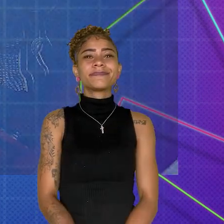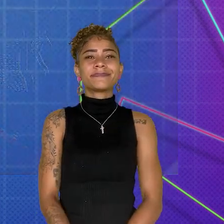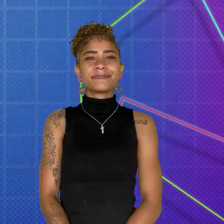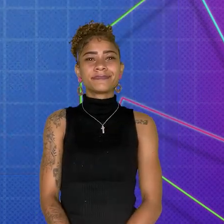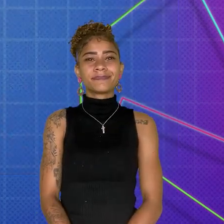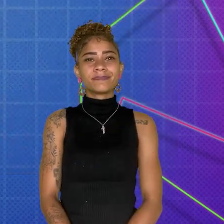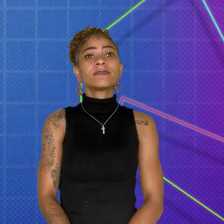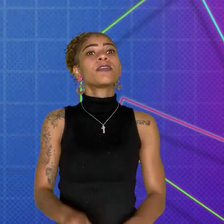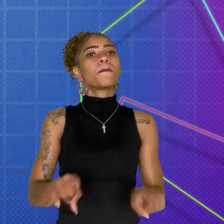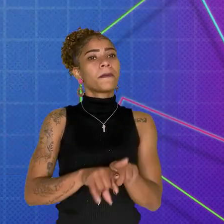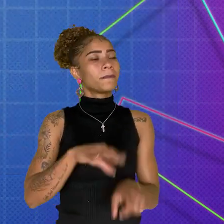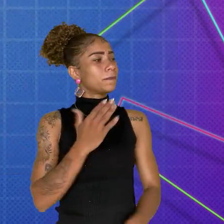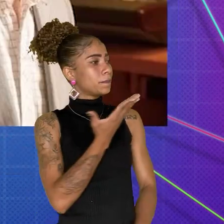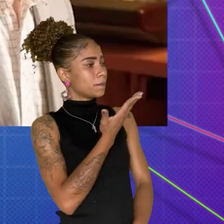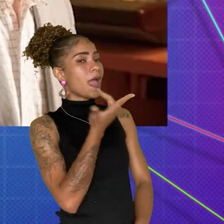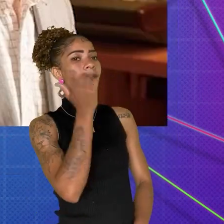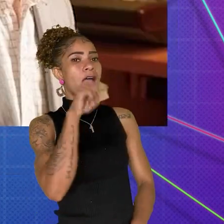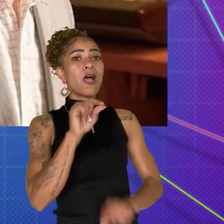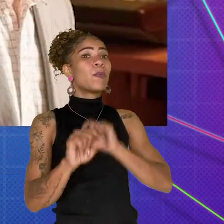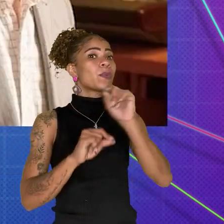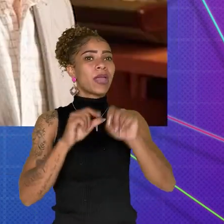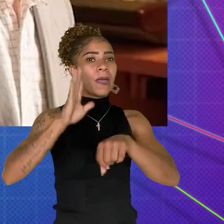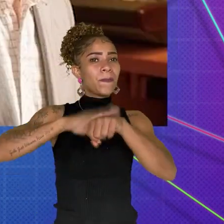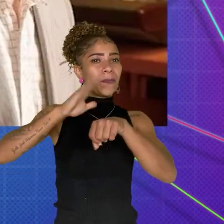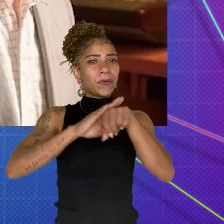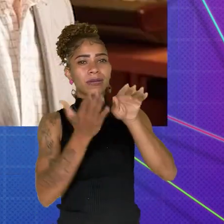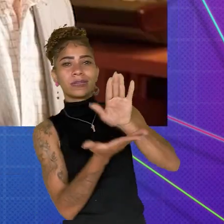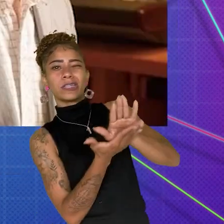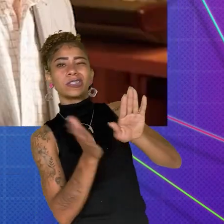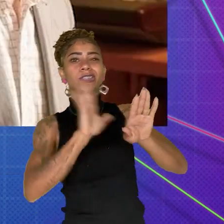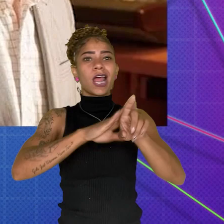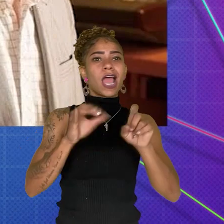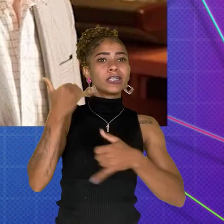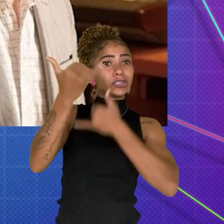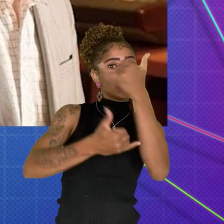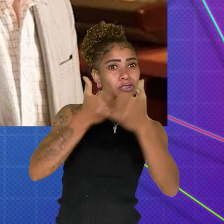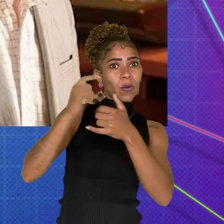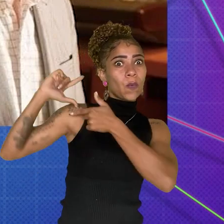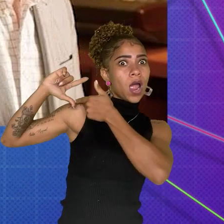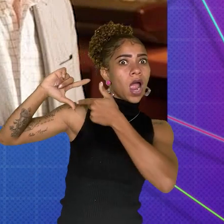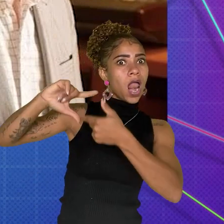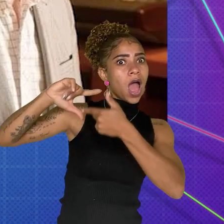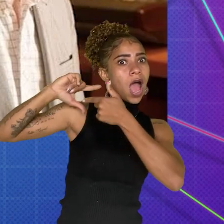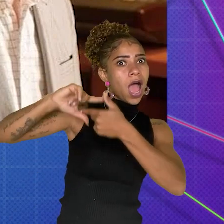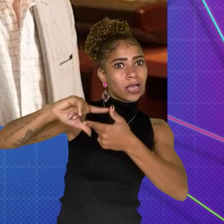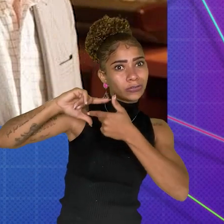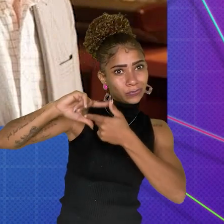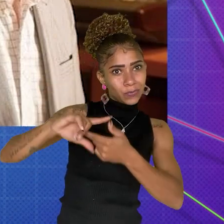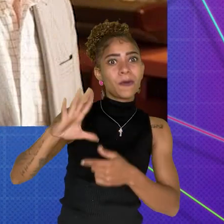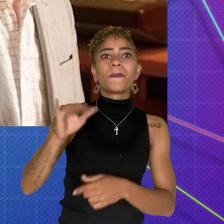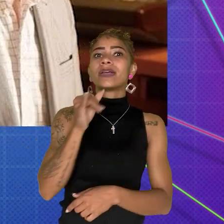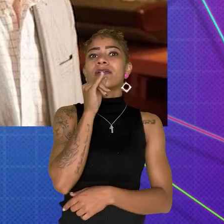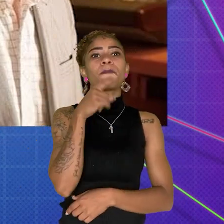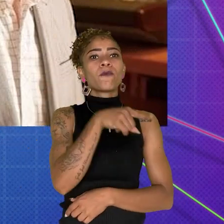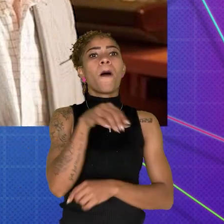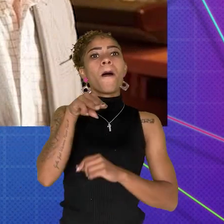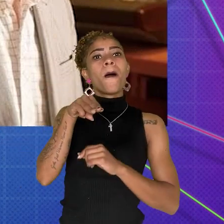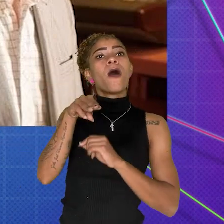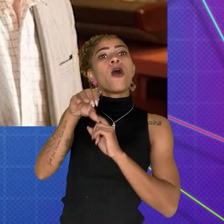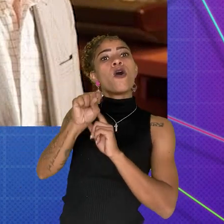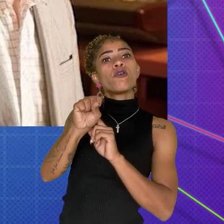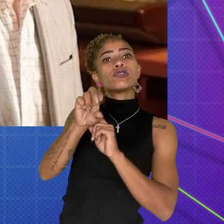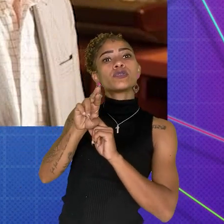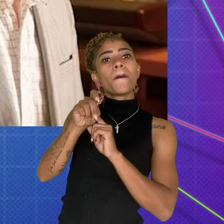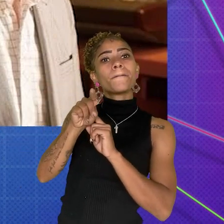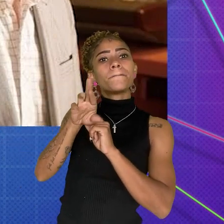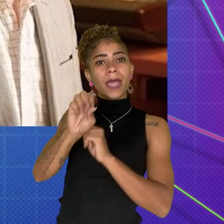VII. Koji Kondo é o compositor por trás das trilhas sonoras de jogos clássicos da Nintendo, como Super Mario Bros. E